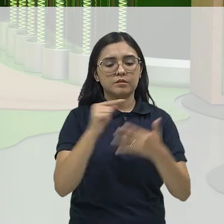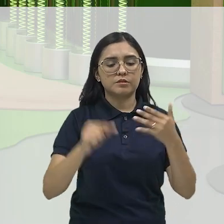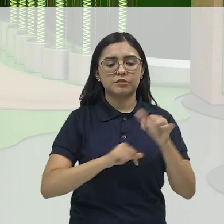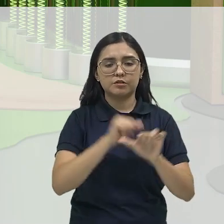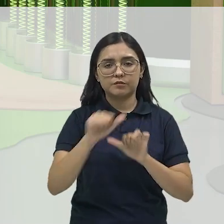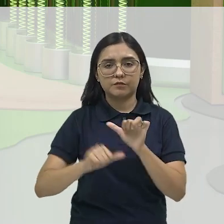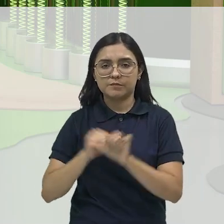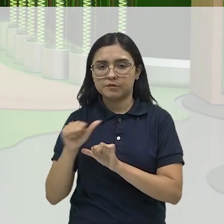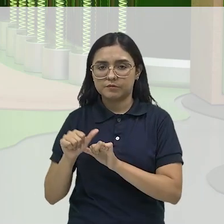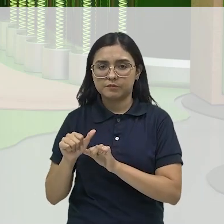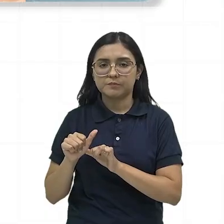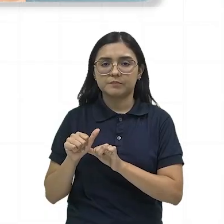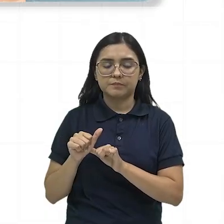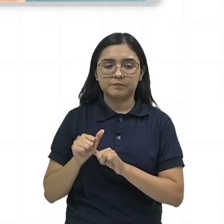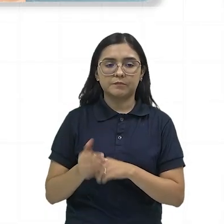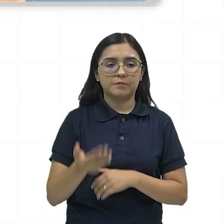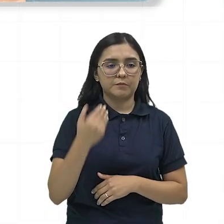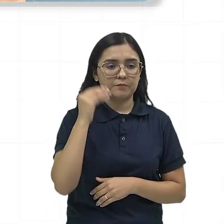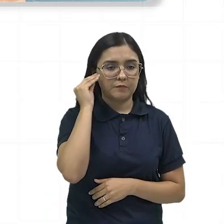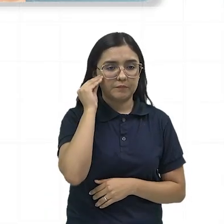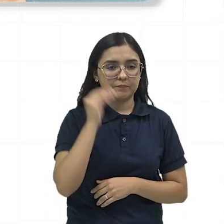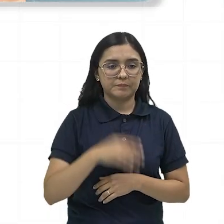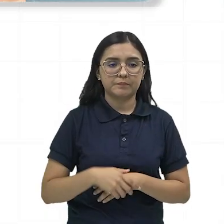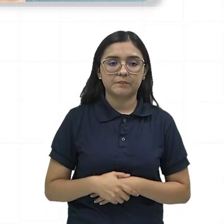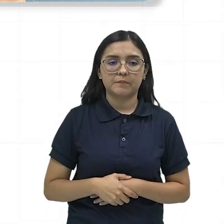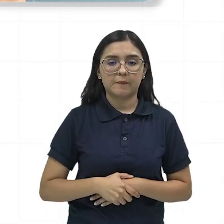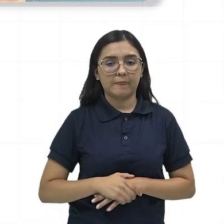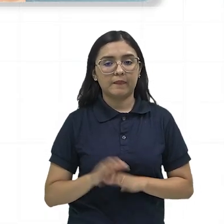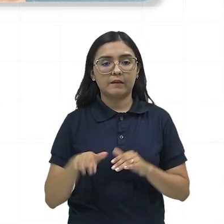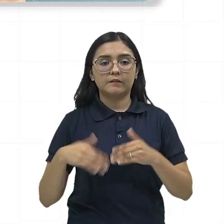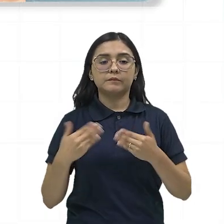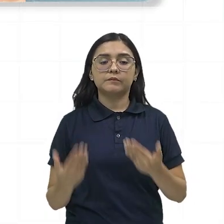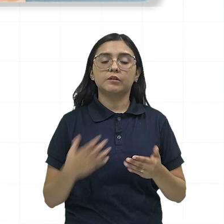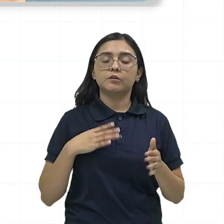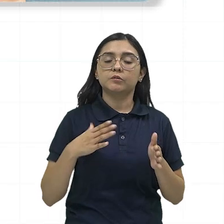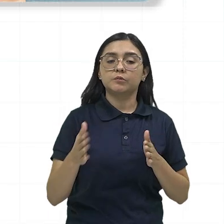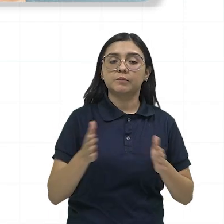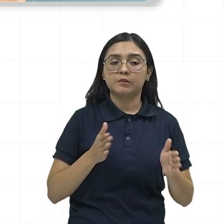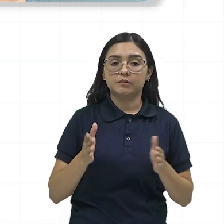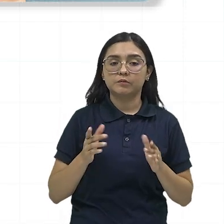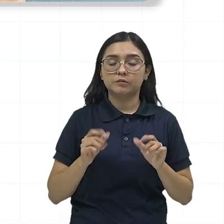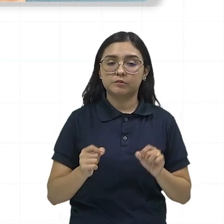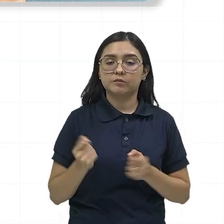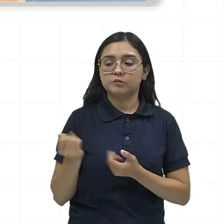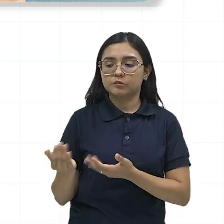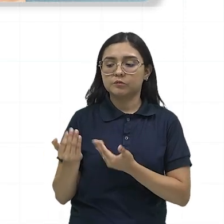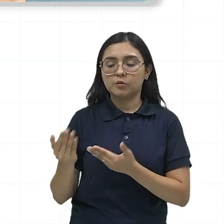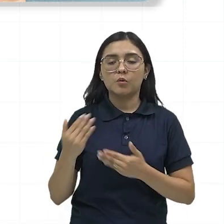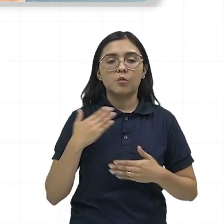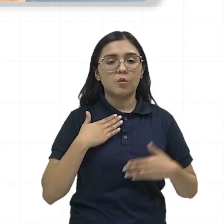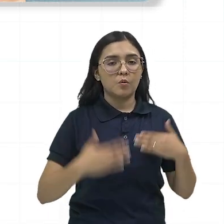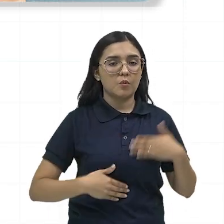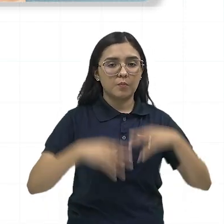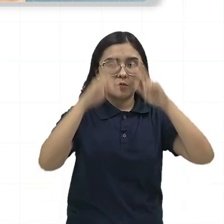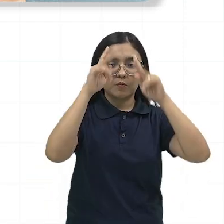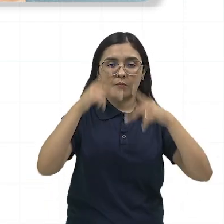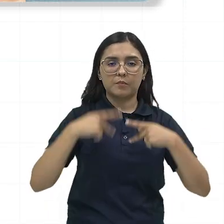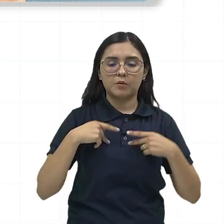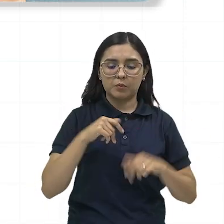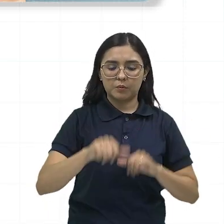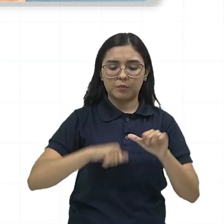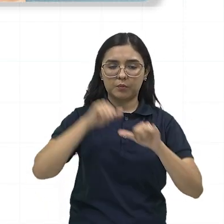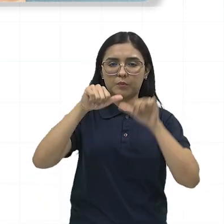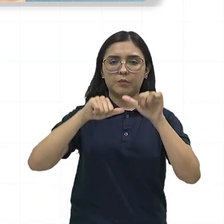na vida de um jovem. Então, vamos lá aprender. Então, durante a adolescência, o corpo humano ele passa por diversas